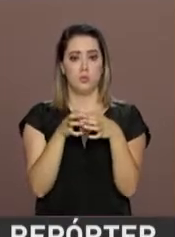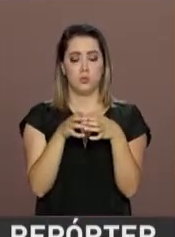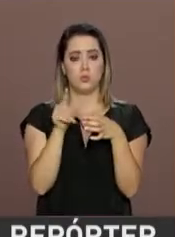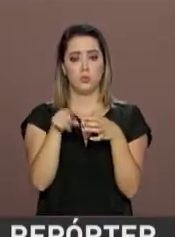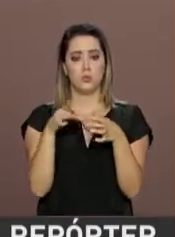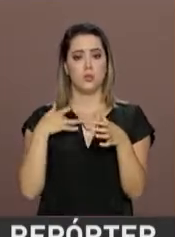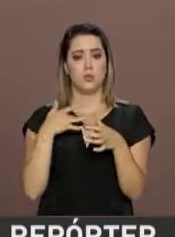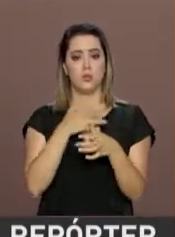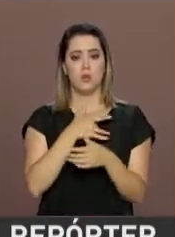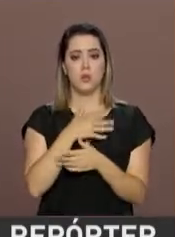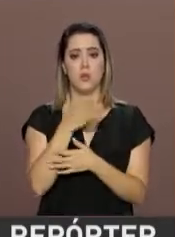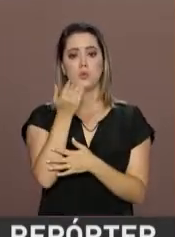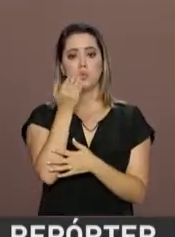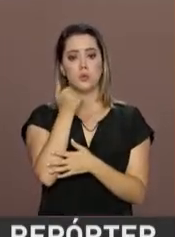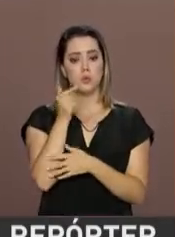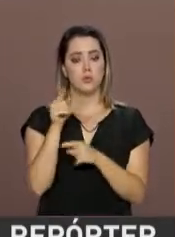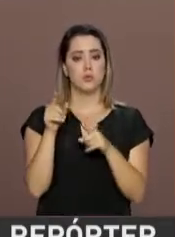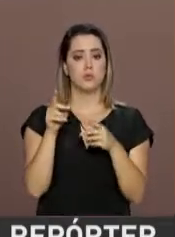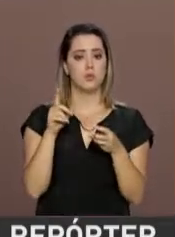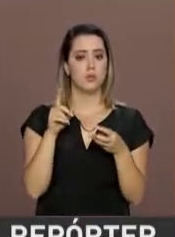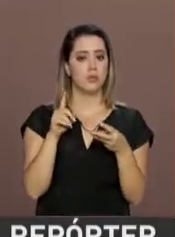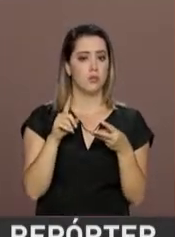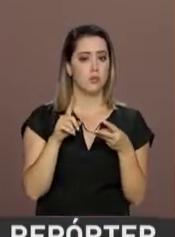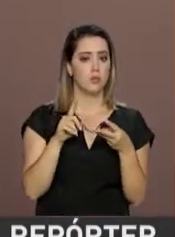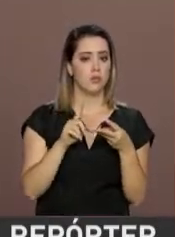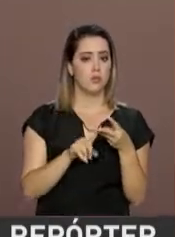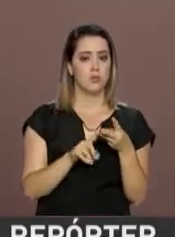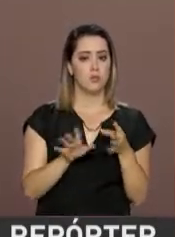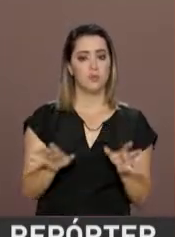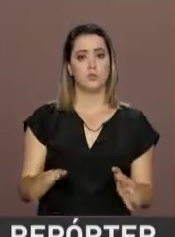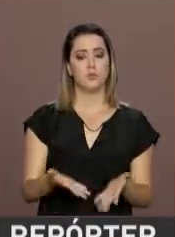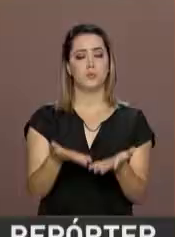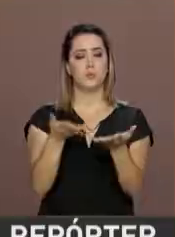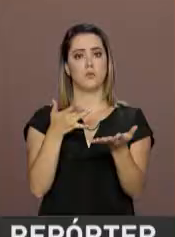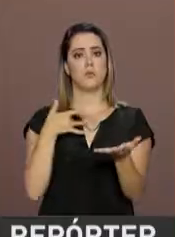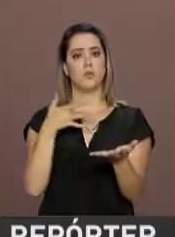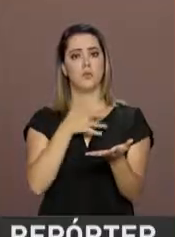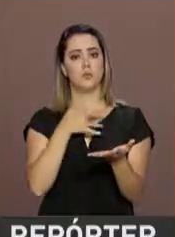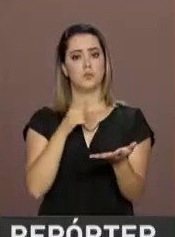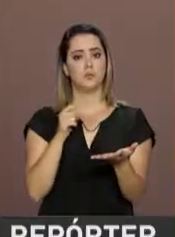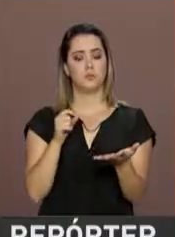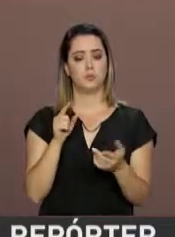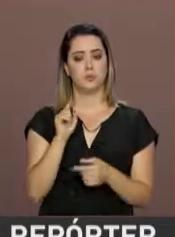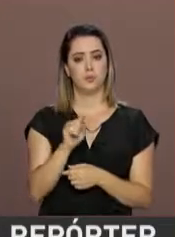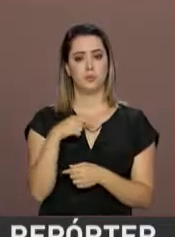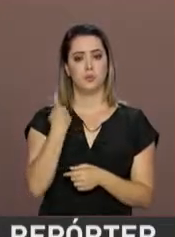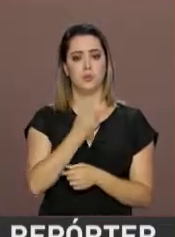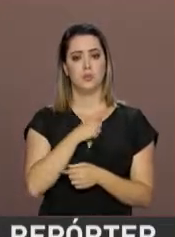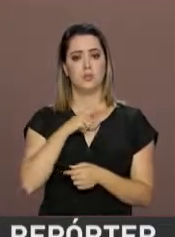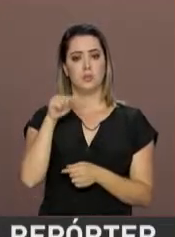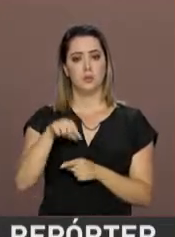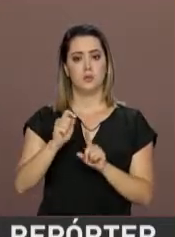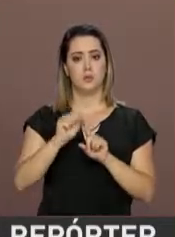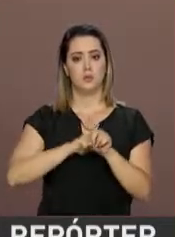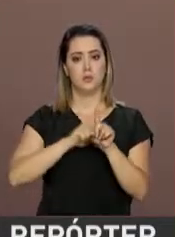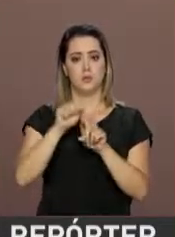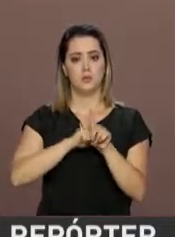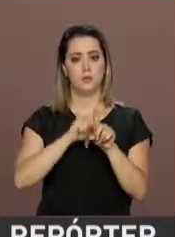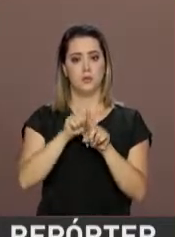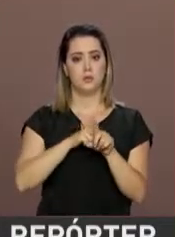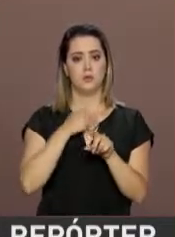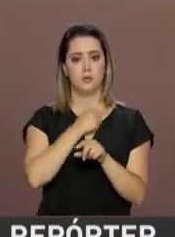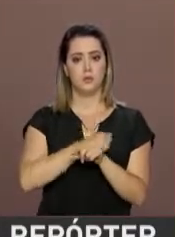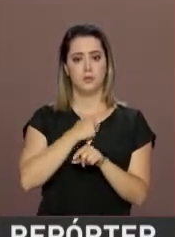de saúde de alimentação de promoção da saúde nós ainda teremos ainda esse mês de